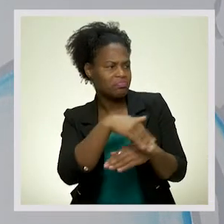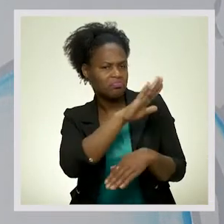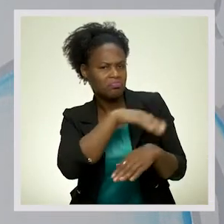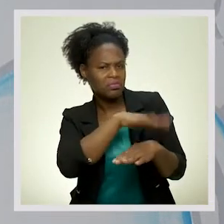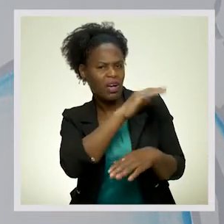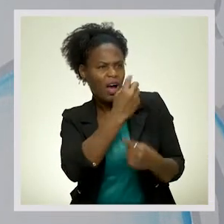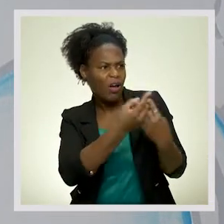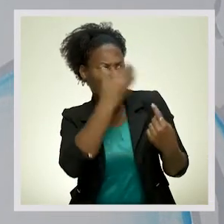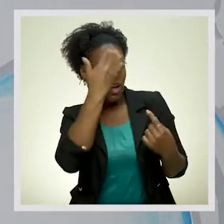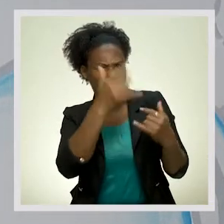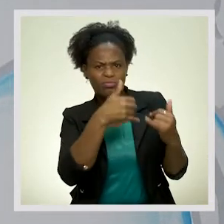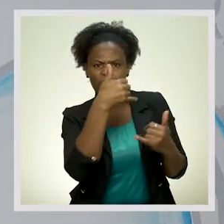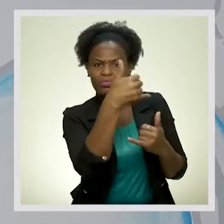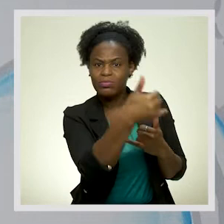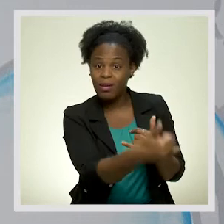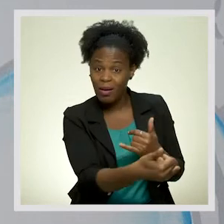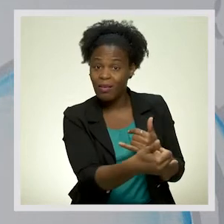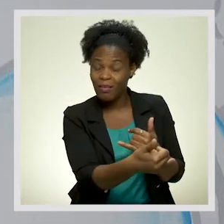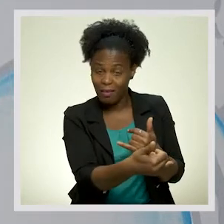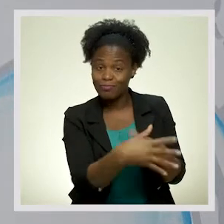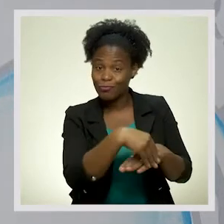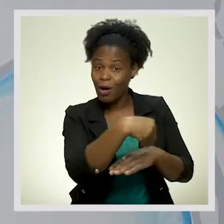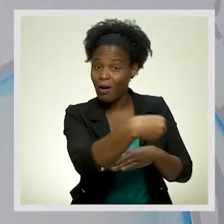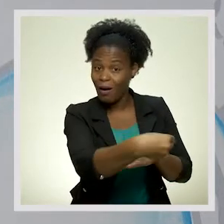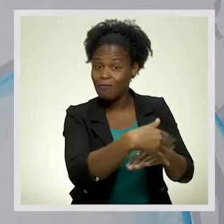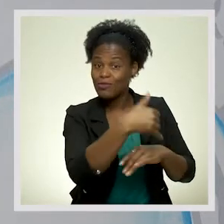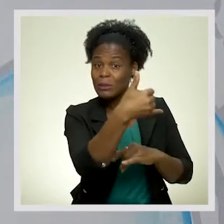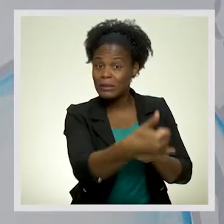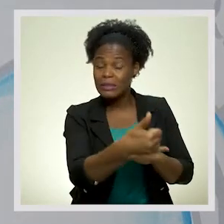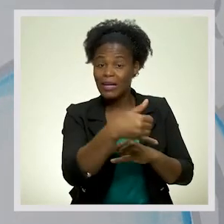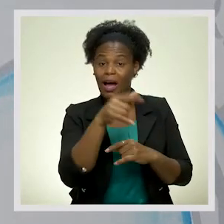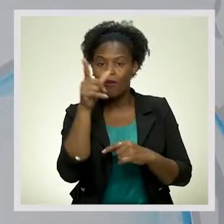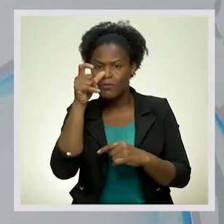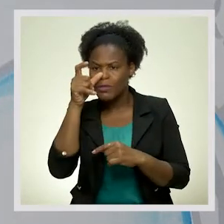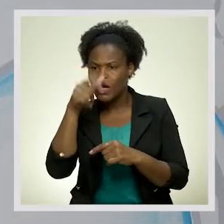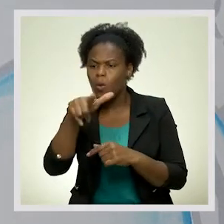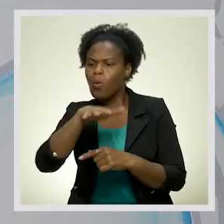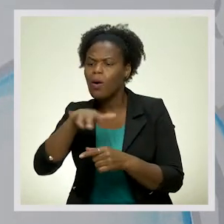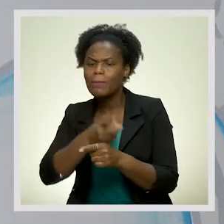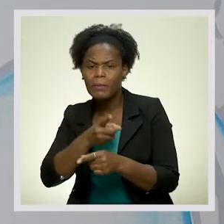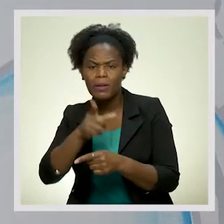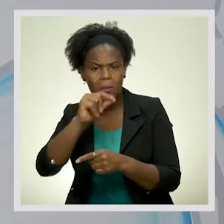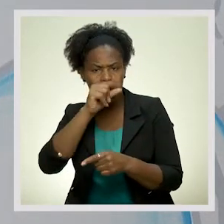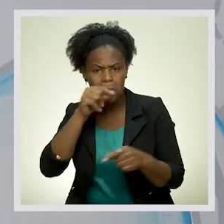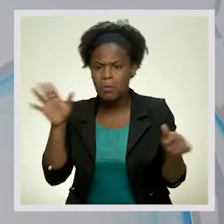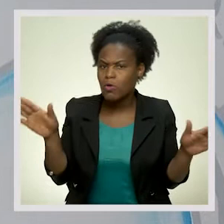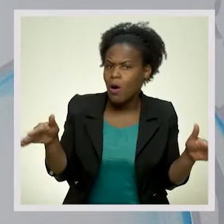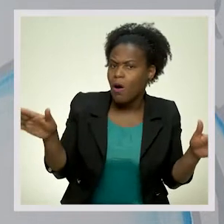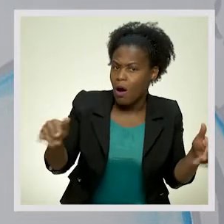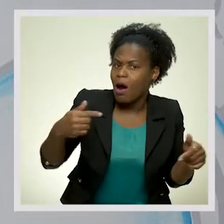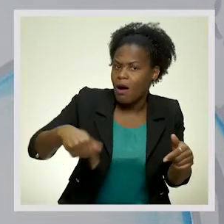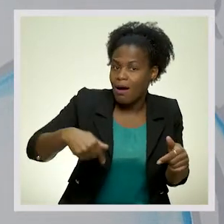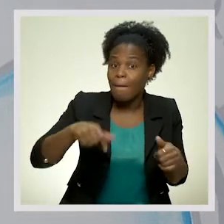aconteceu? A formiga estava no mesmo lugar e o pombo também. Mas havia uma outra